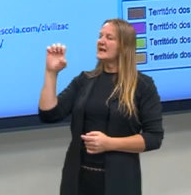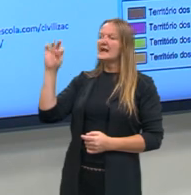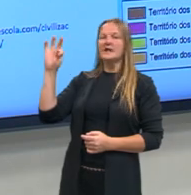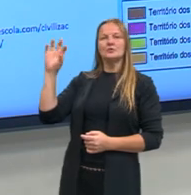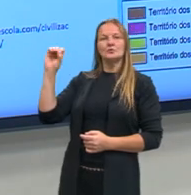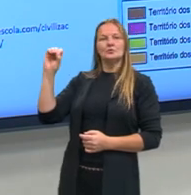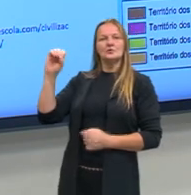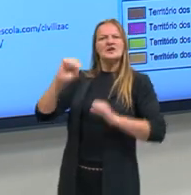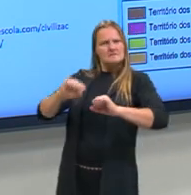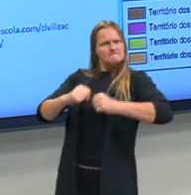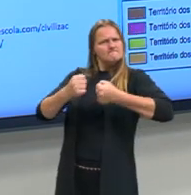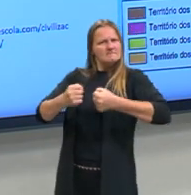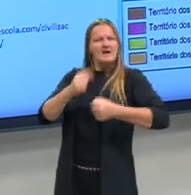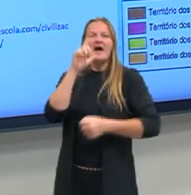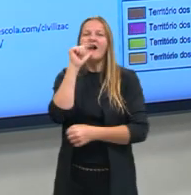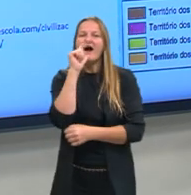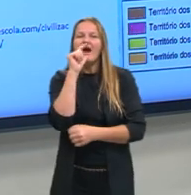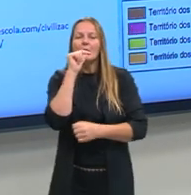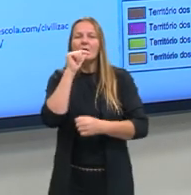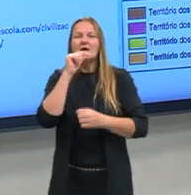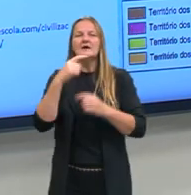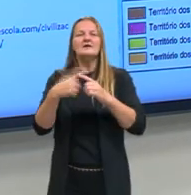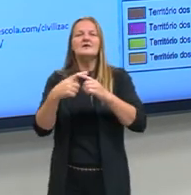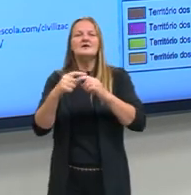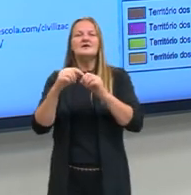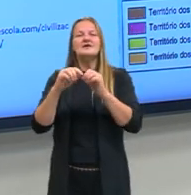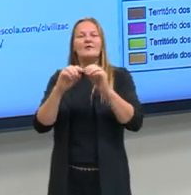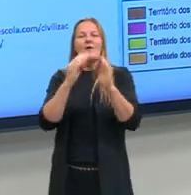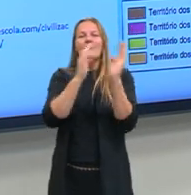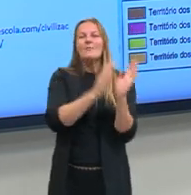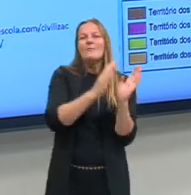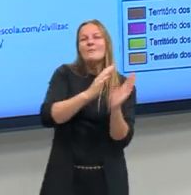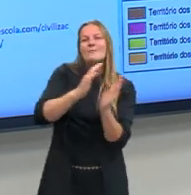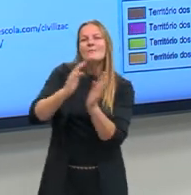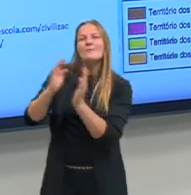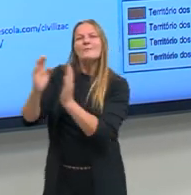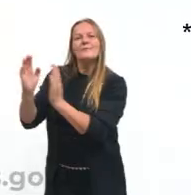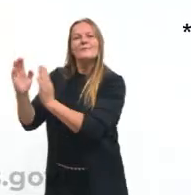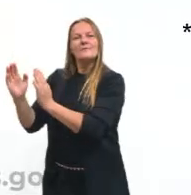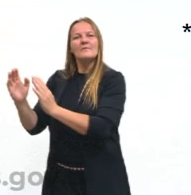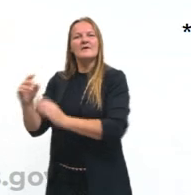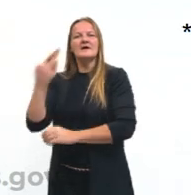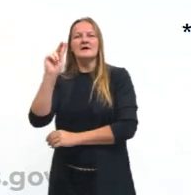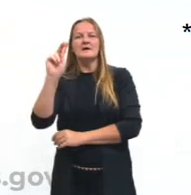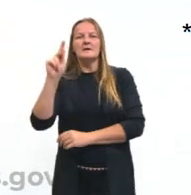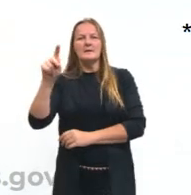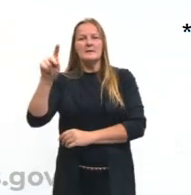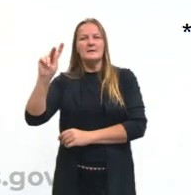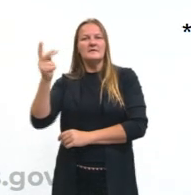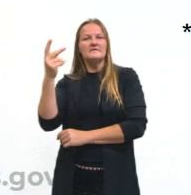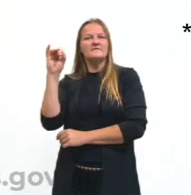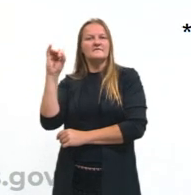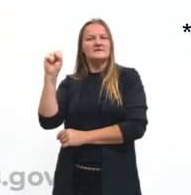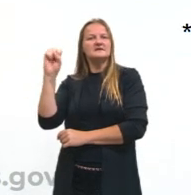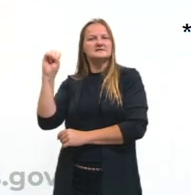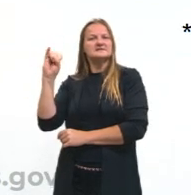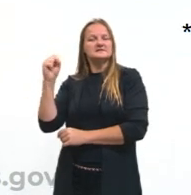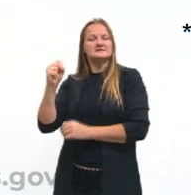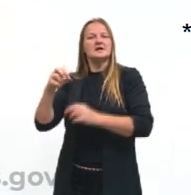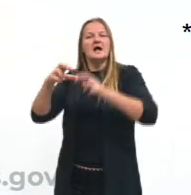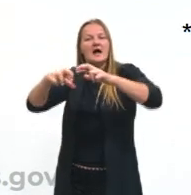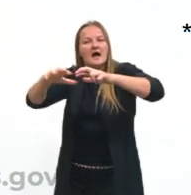todos os estágios então a água tem essa mobilidade que tá bem ligada a phisis que os que os gregos que pessoal da Jônia